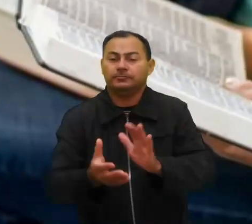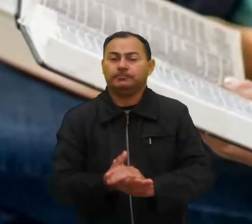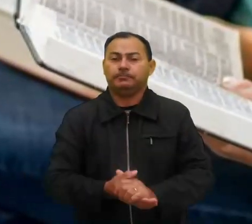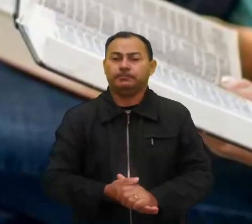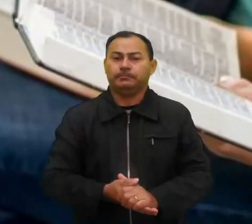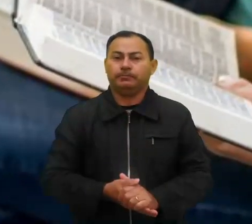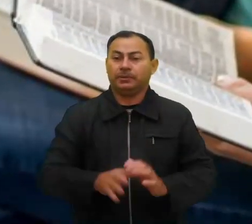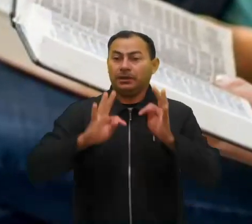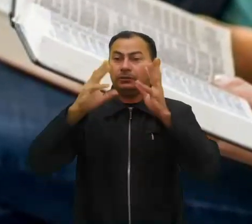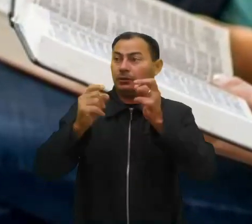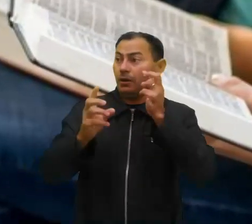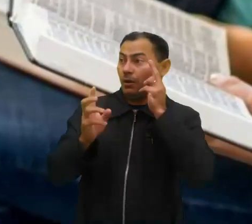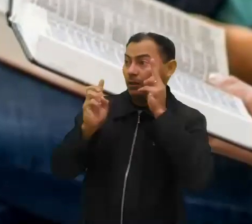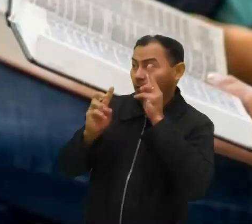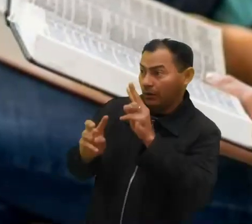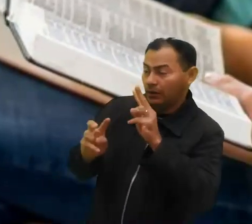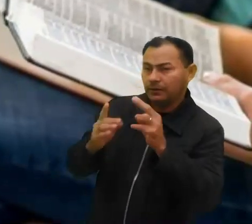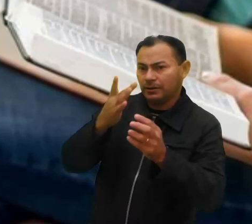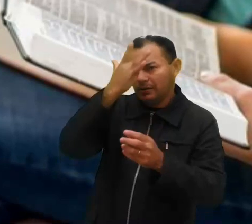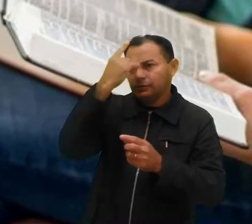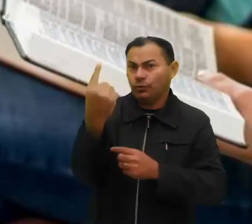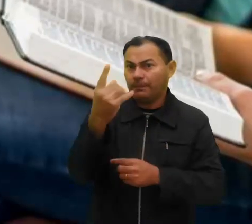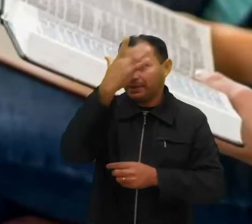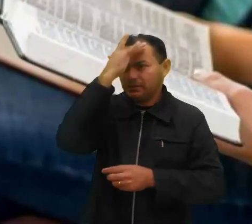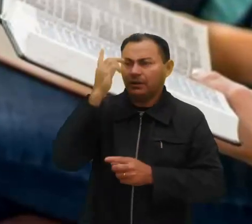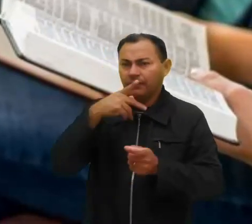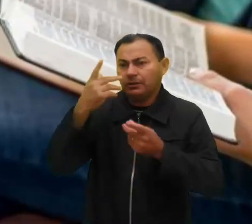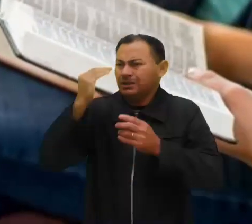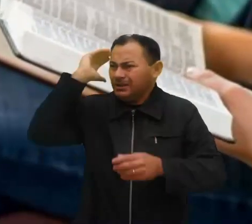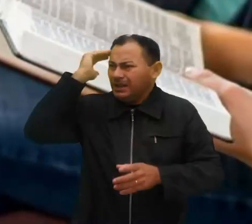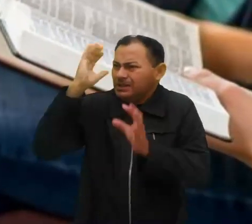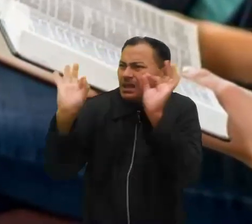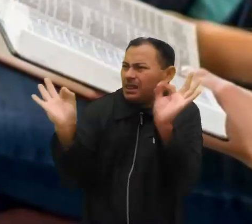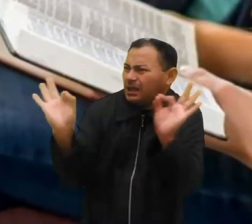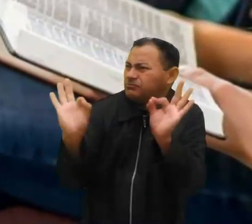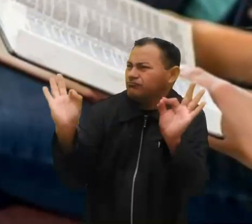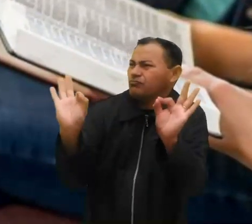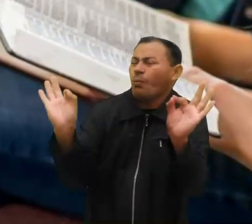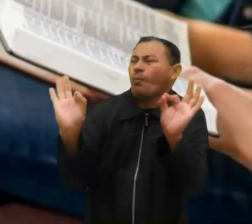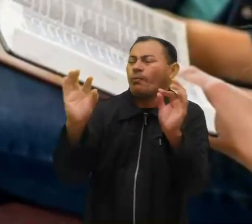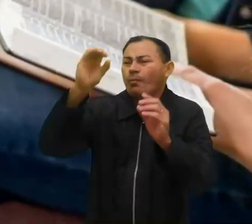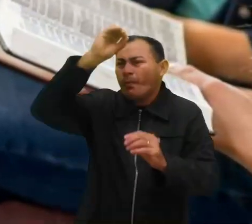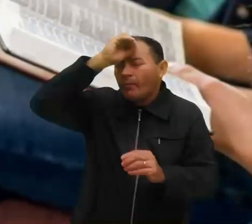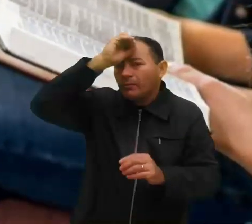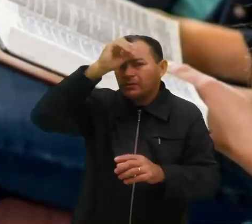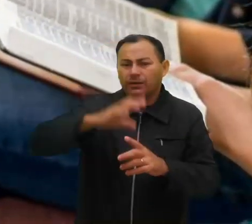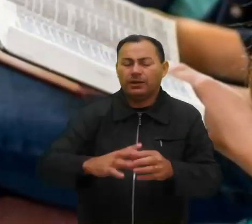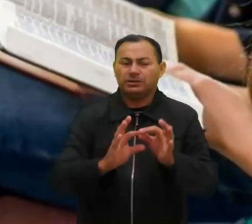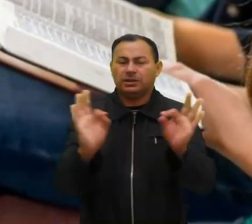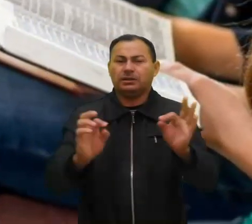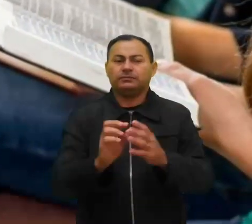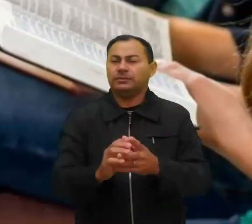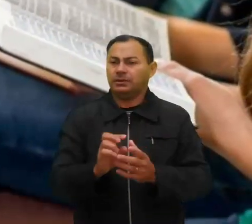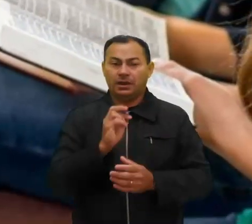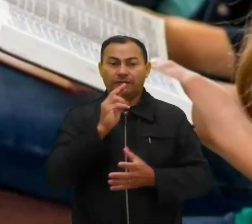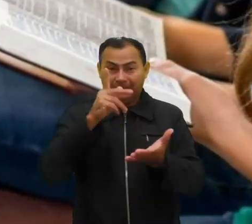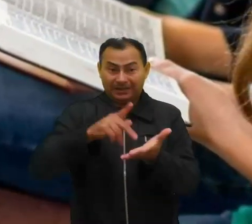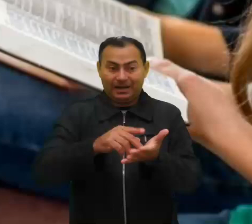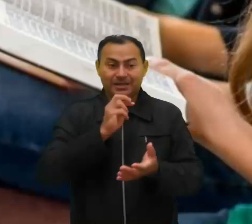significa?" Todo mundo olhou para ele e alguém disse: "Não entendi nada." Achei tão franca a